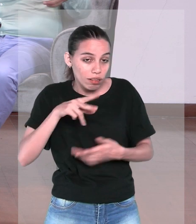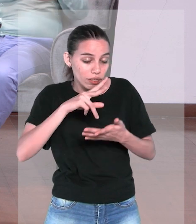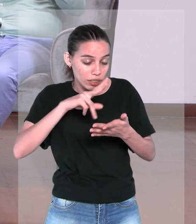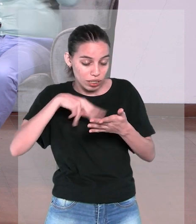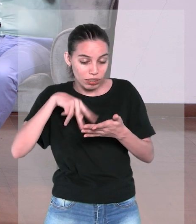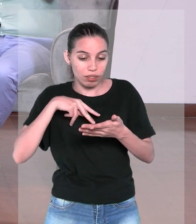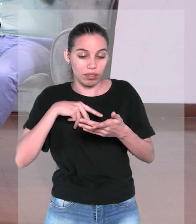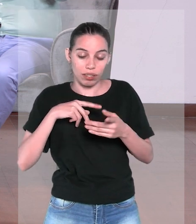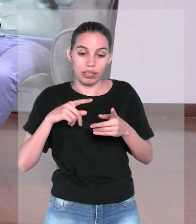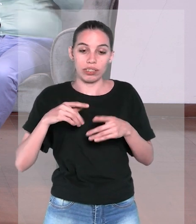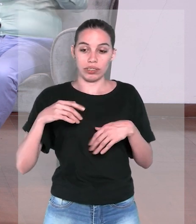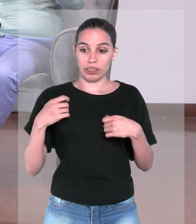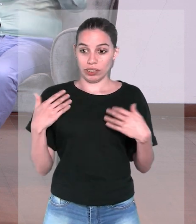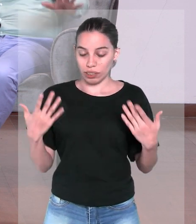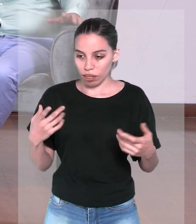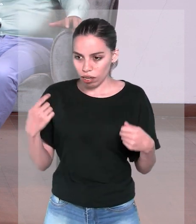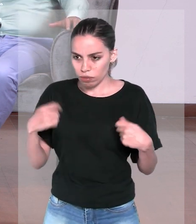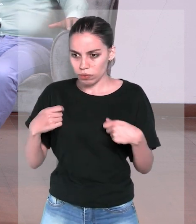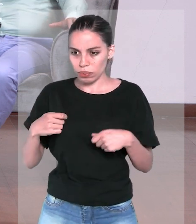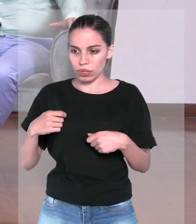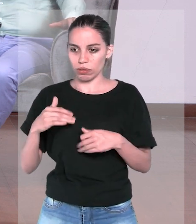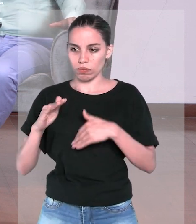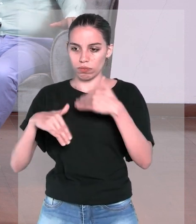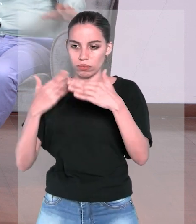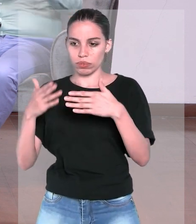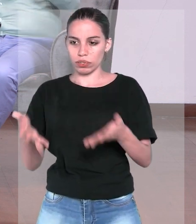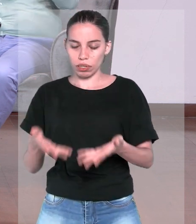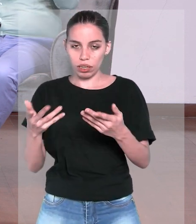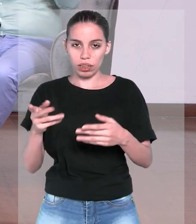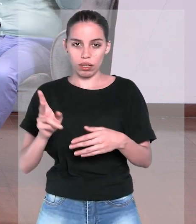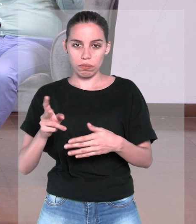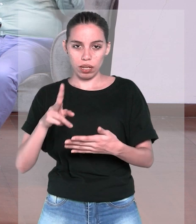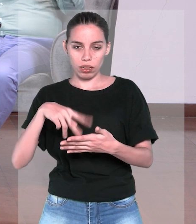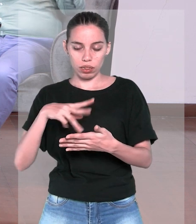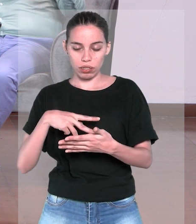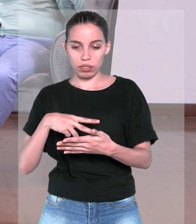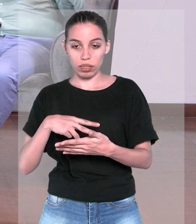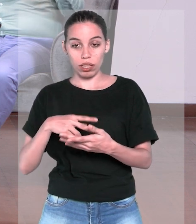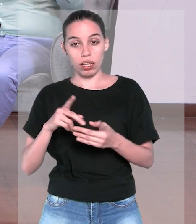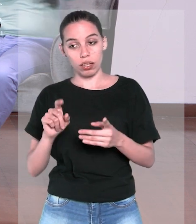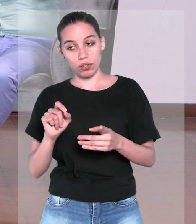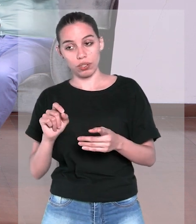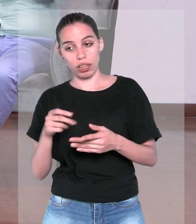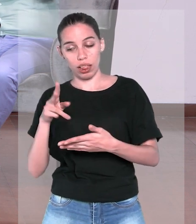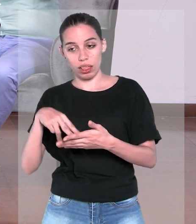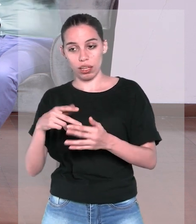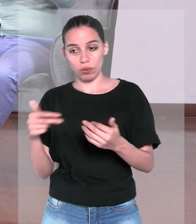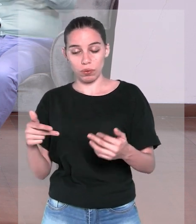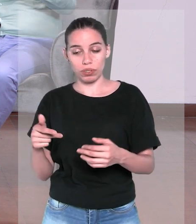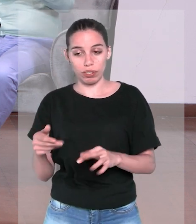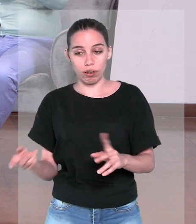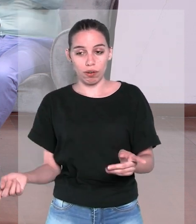no mundo, isso favorece demais para que eu tenha uma compreensão transdisciplinar, digamos assim. Eu consigo olhar mais